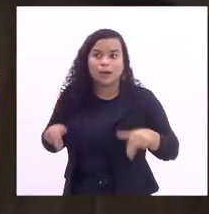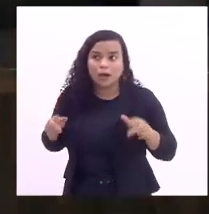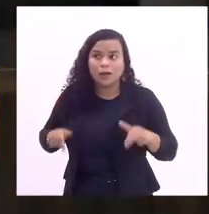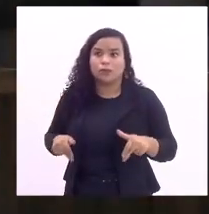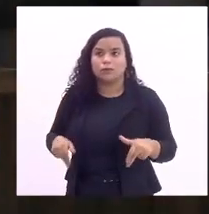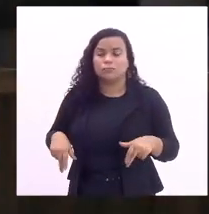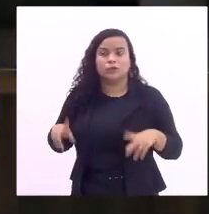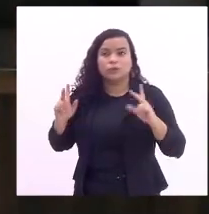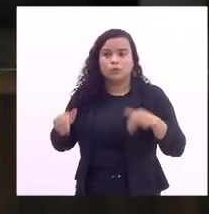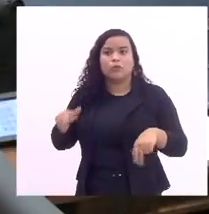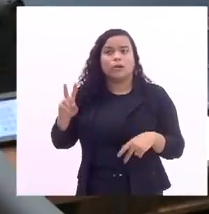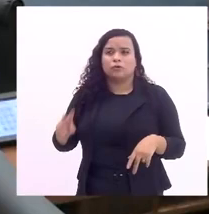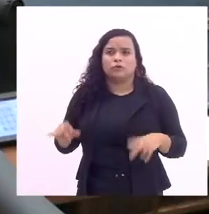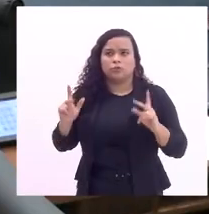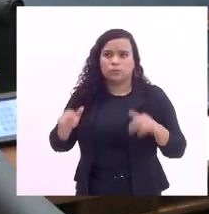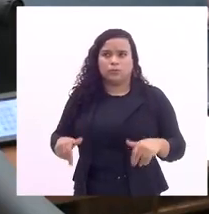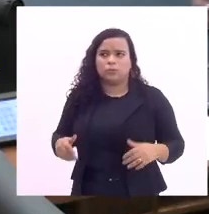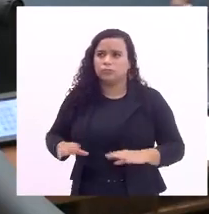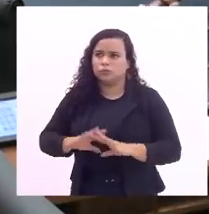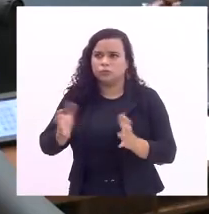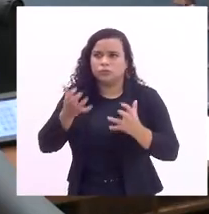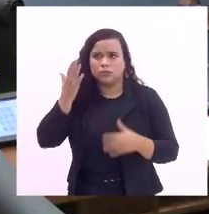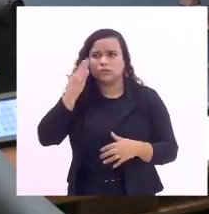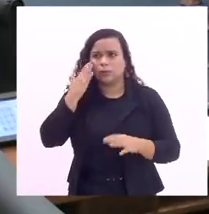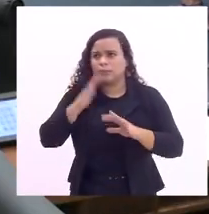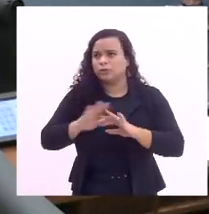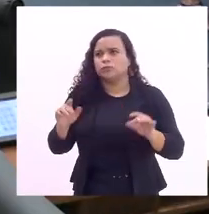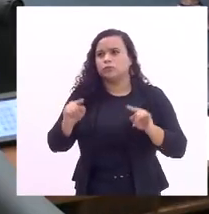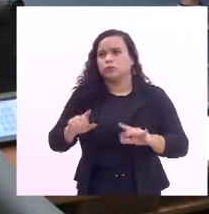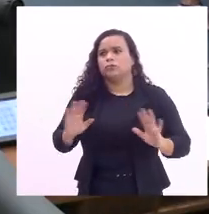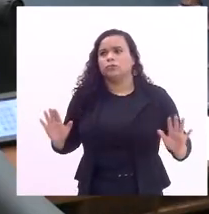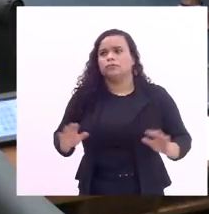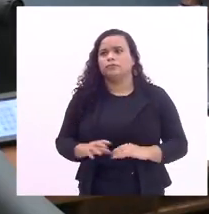Forma, mesma forma, é isso que eu queria. Deputado Luiz Paulo.